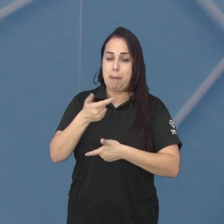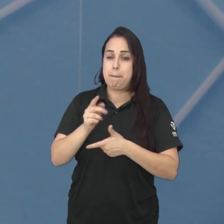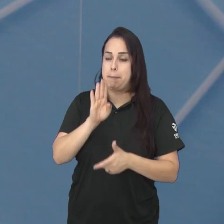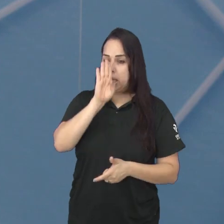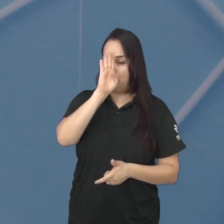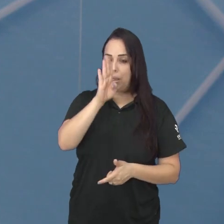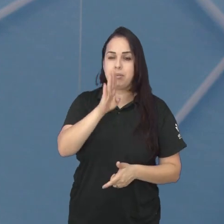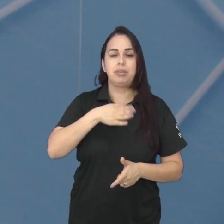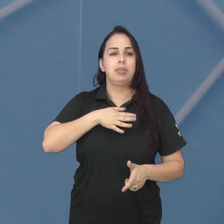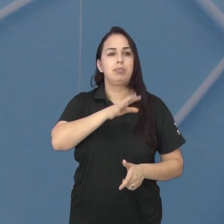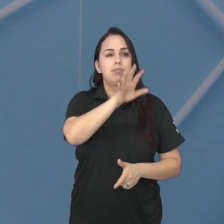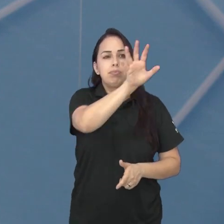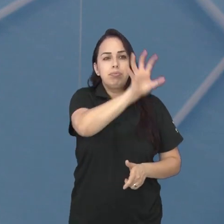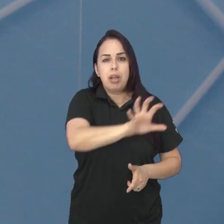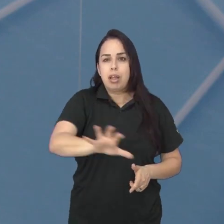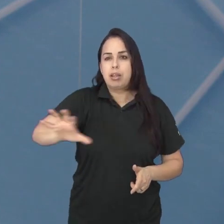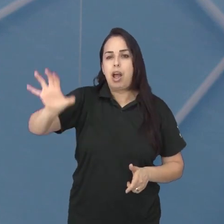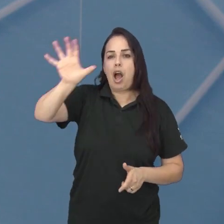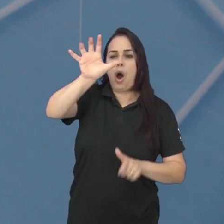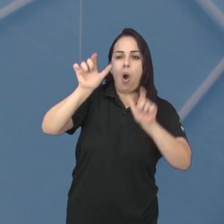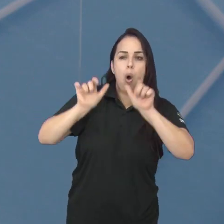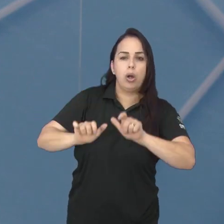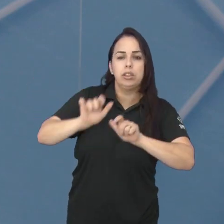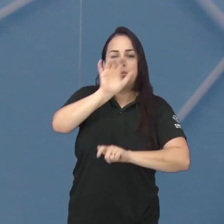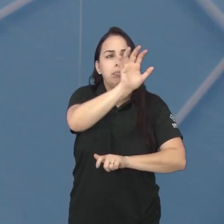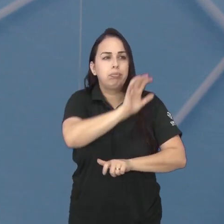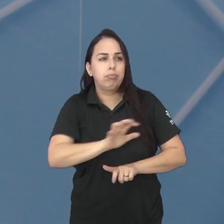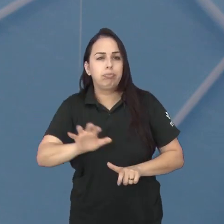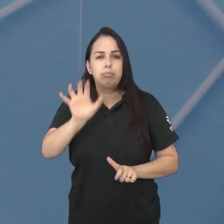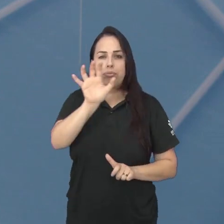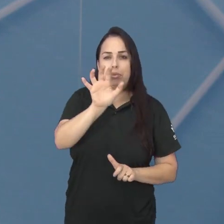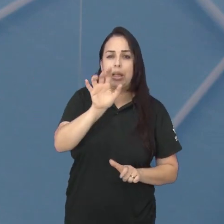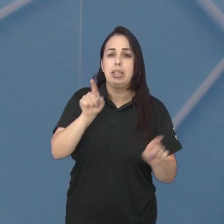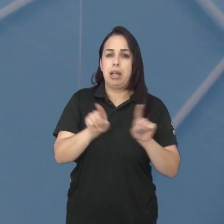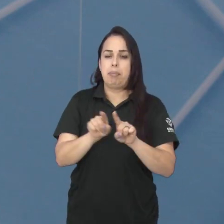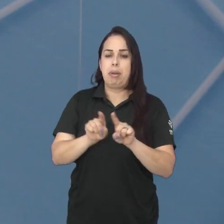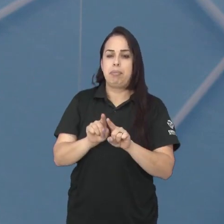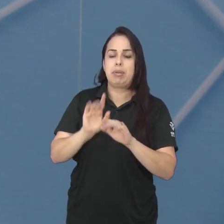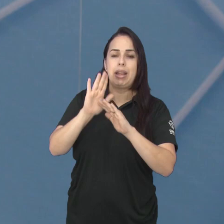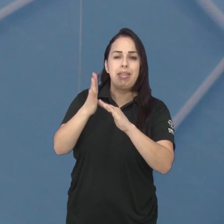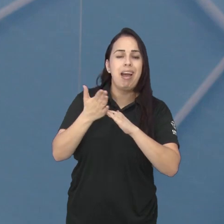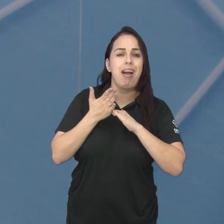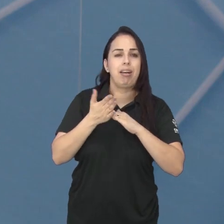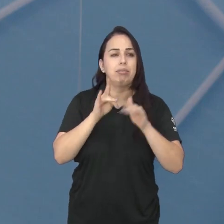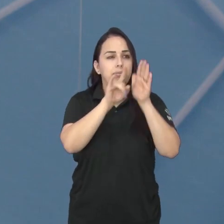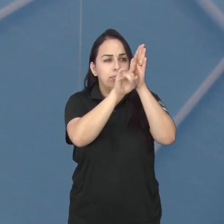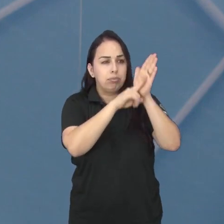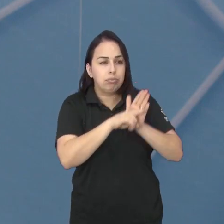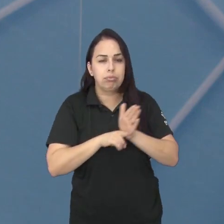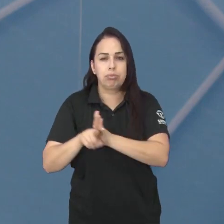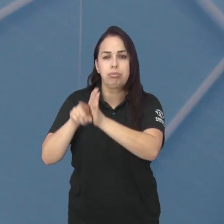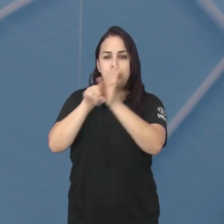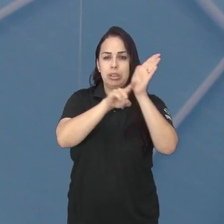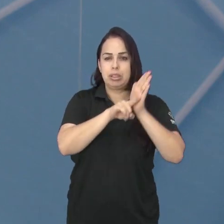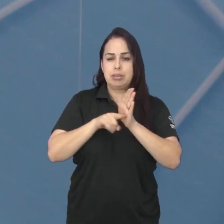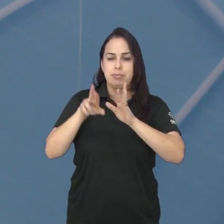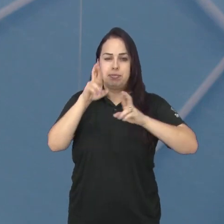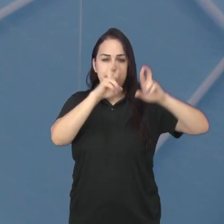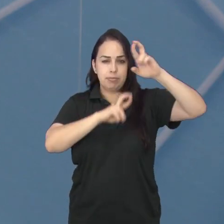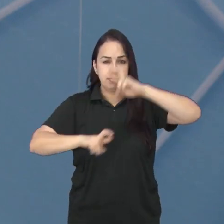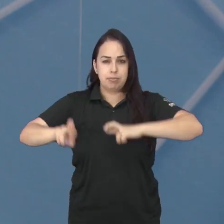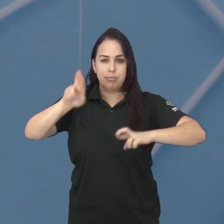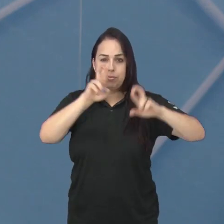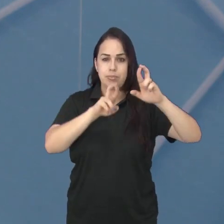nos mapeamentos, né, na classificação de risco, até mesmo na ajuda, né, na análise de repente,